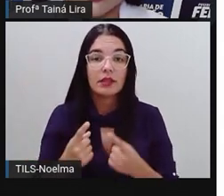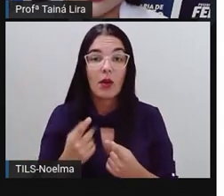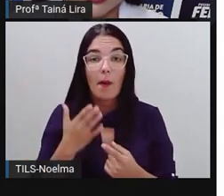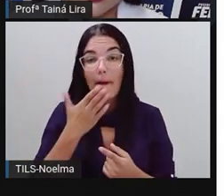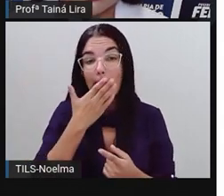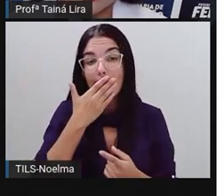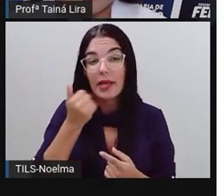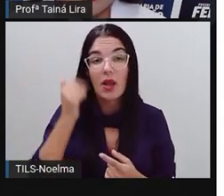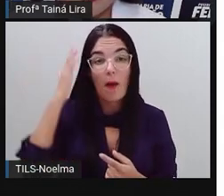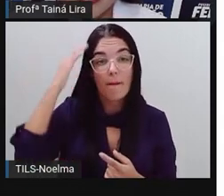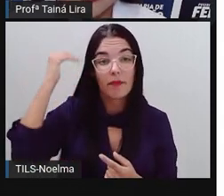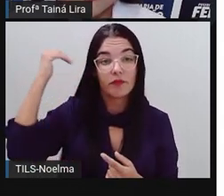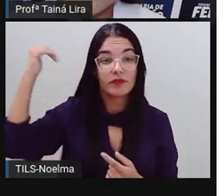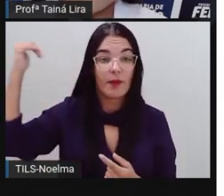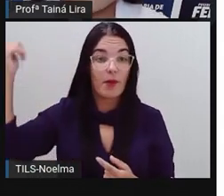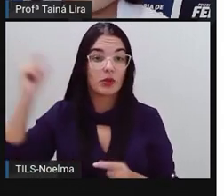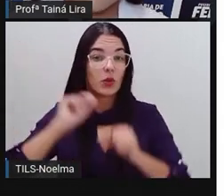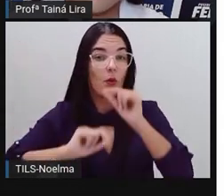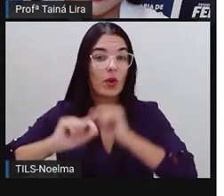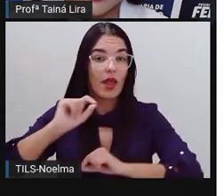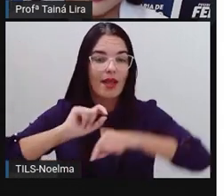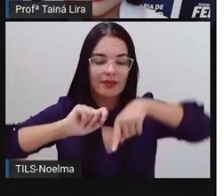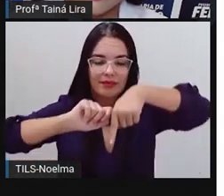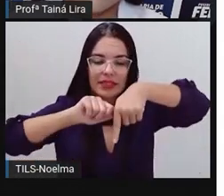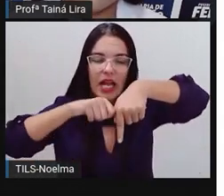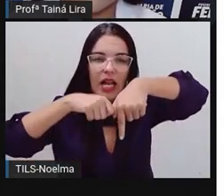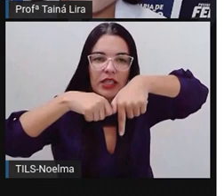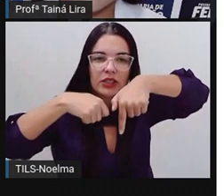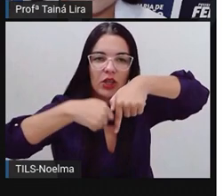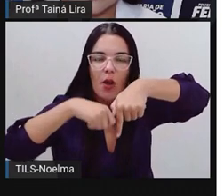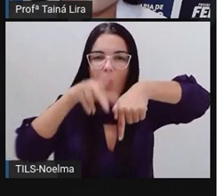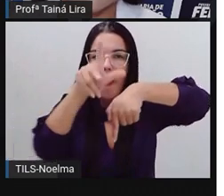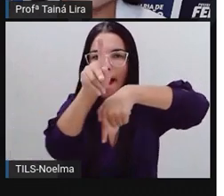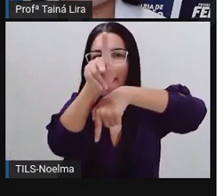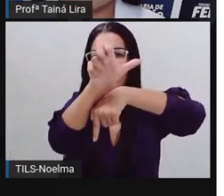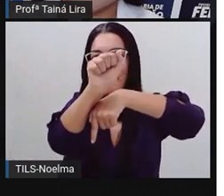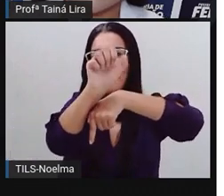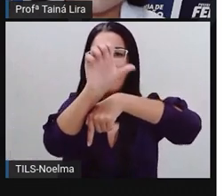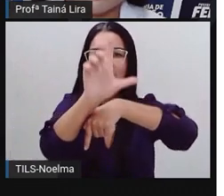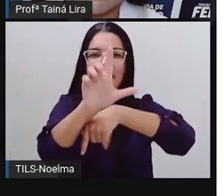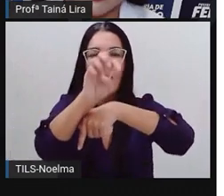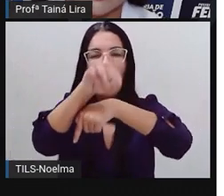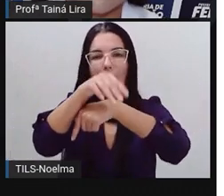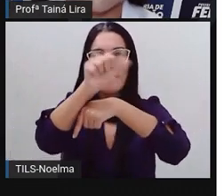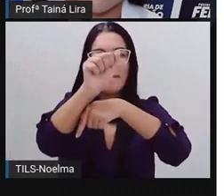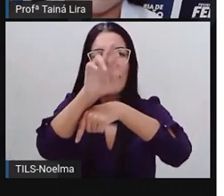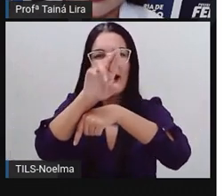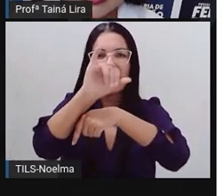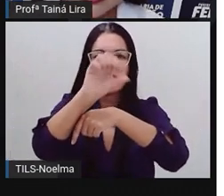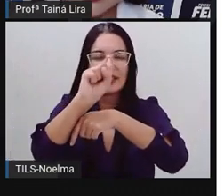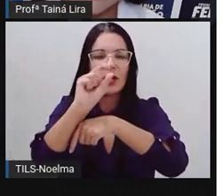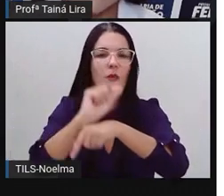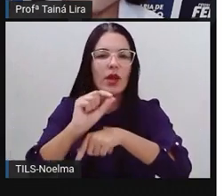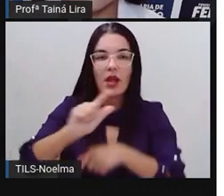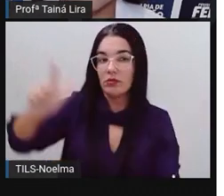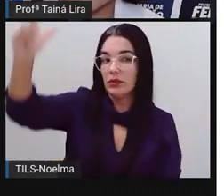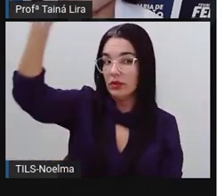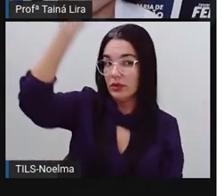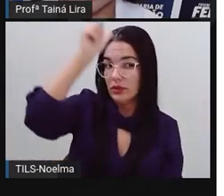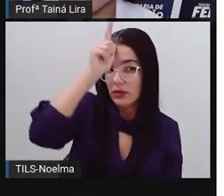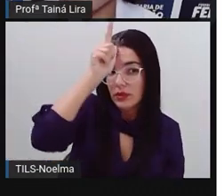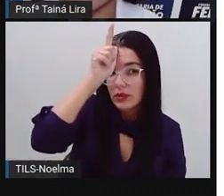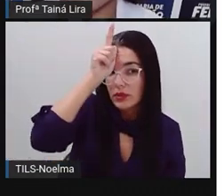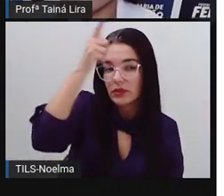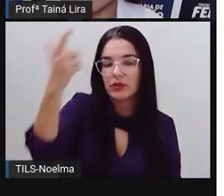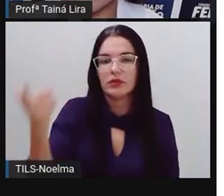mais famosos foi o Quilombo de Palmares é que foi liderado por Zumbi dos Palmares Tá bom então